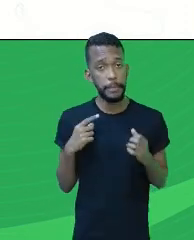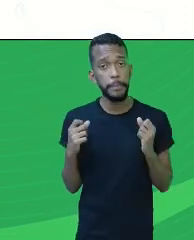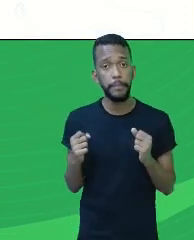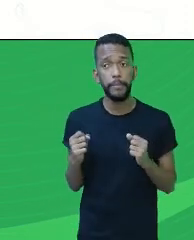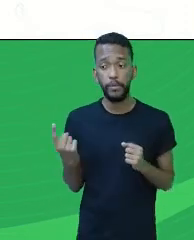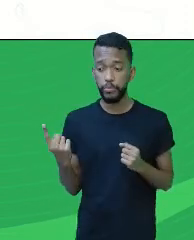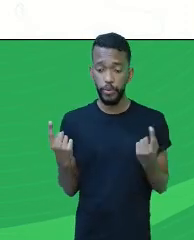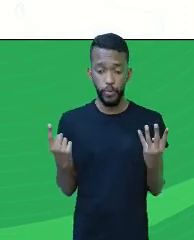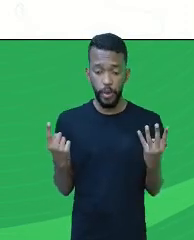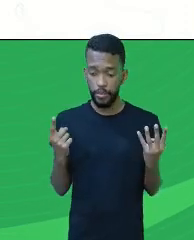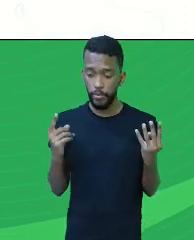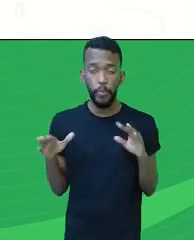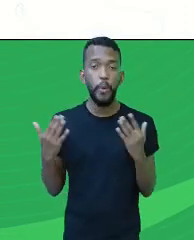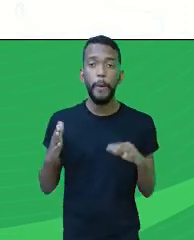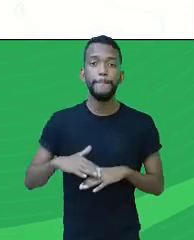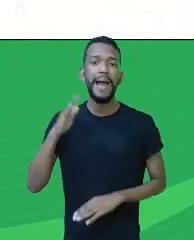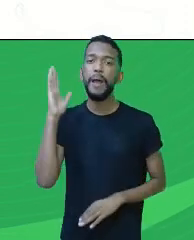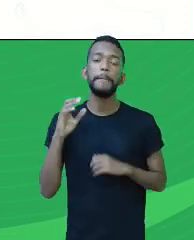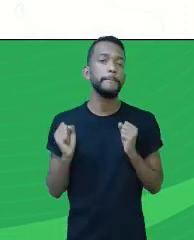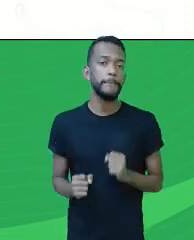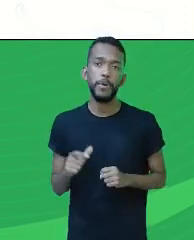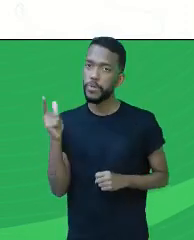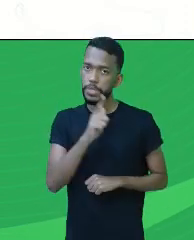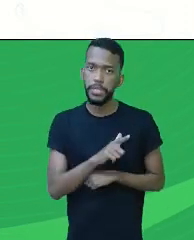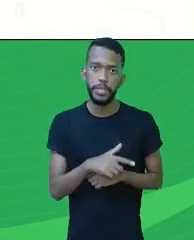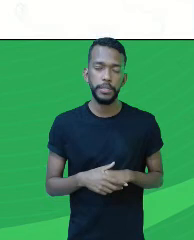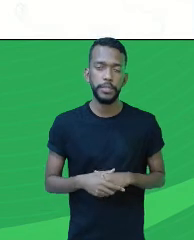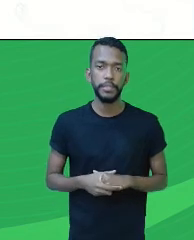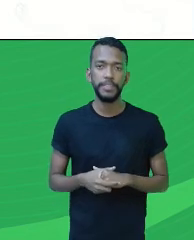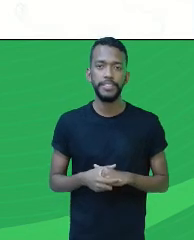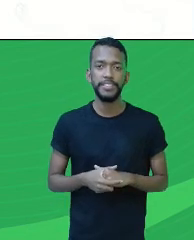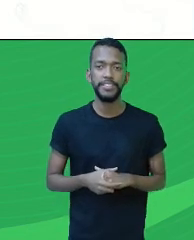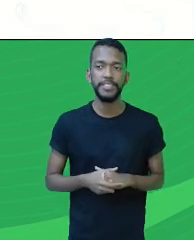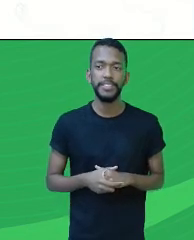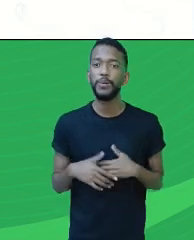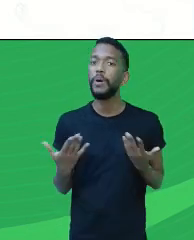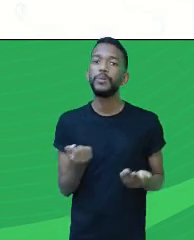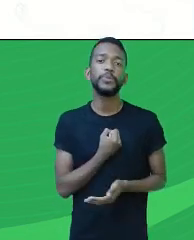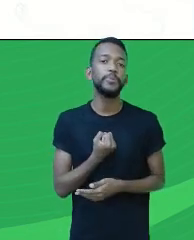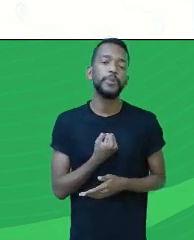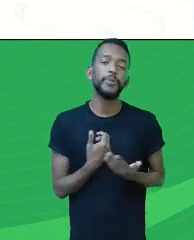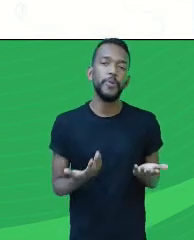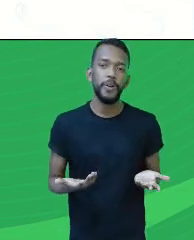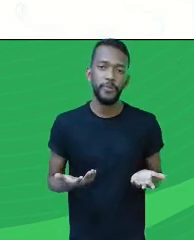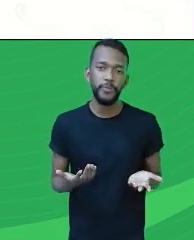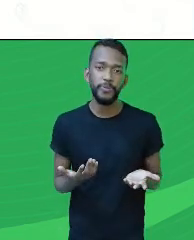4. Qual é o maior número que você forma com esses dois? Qual é?